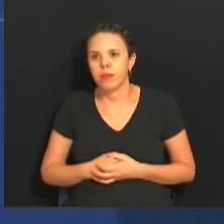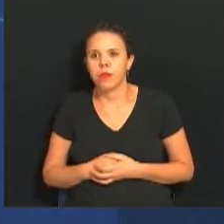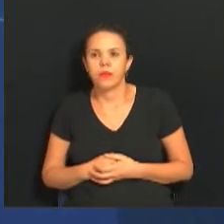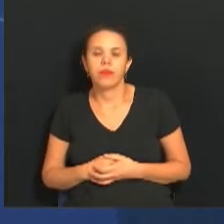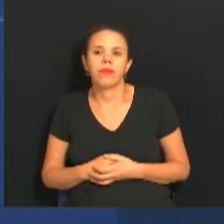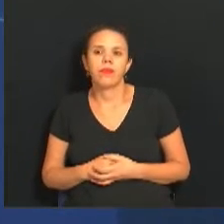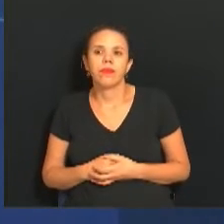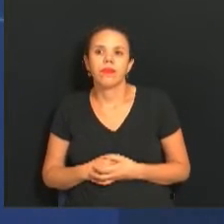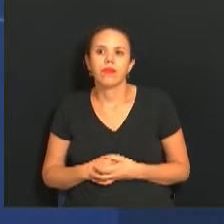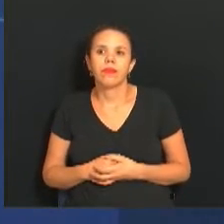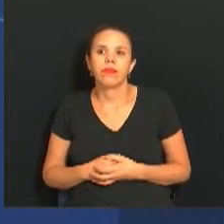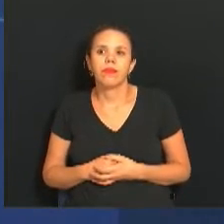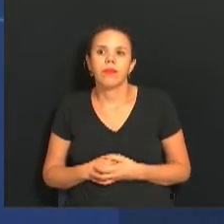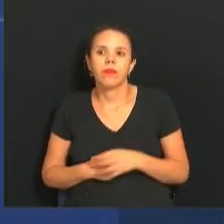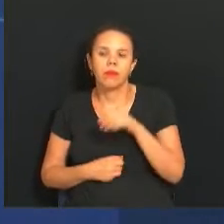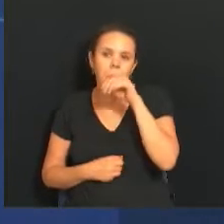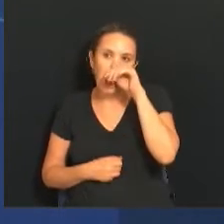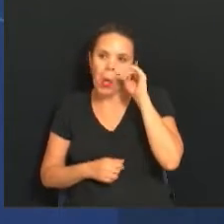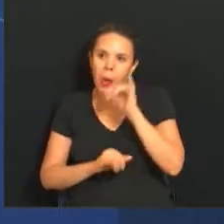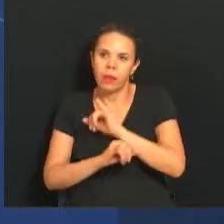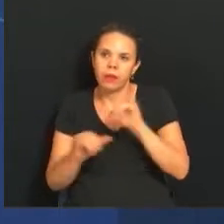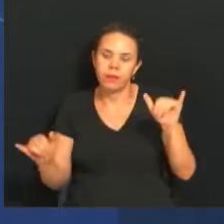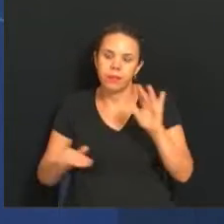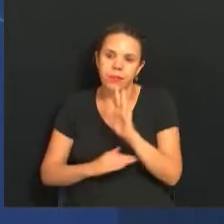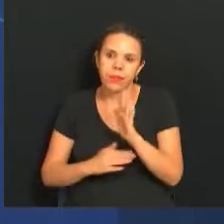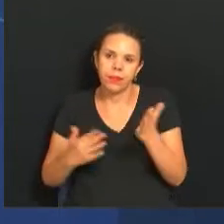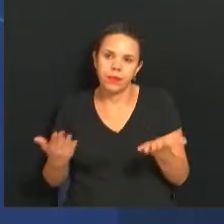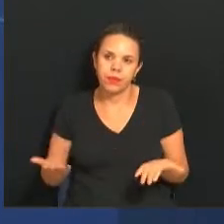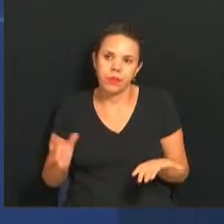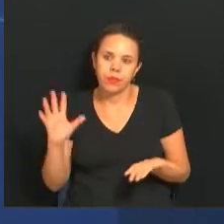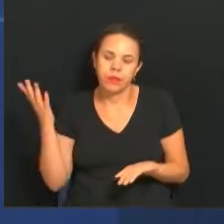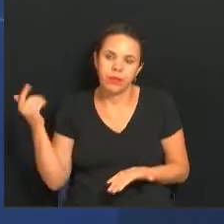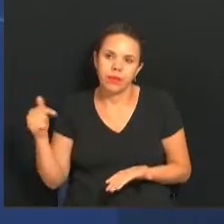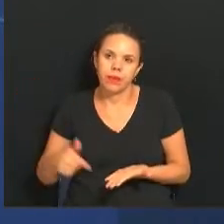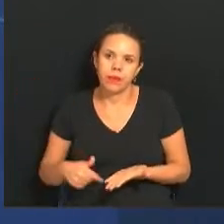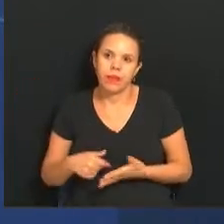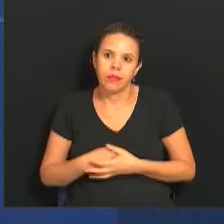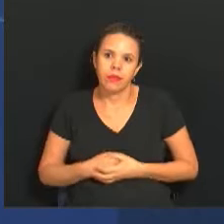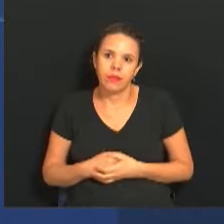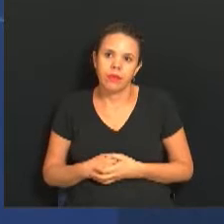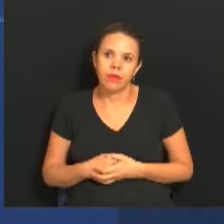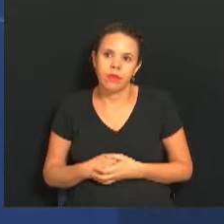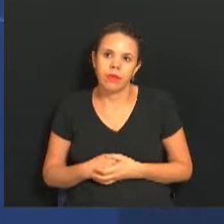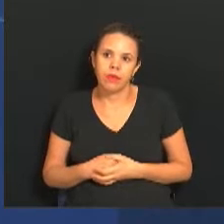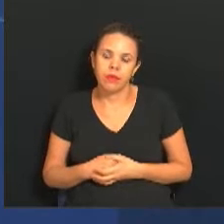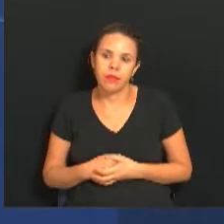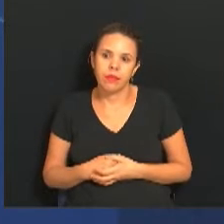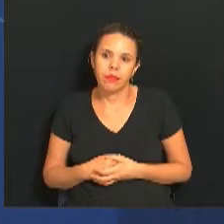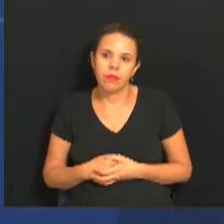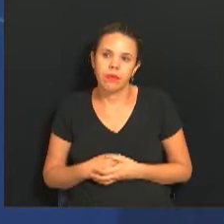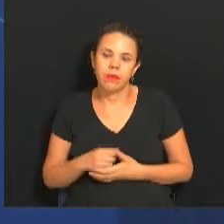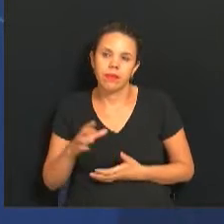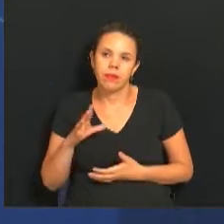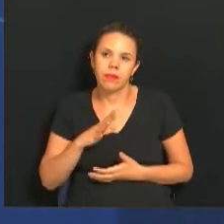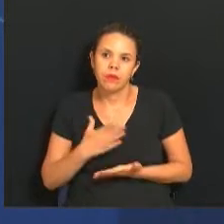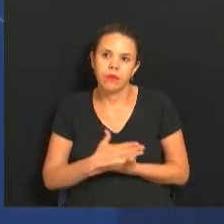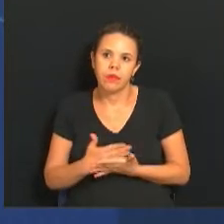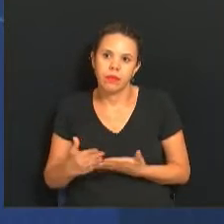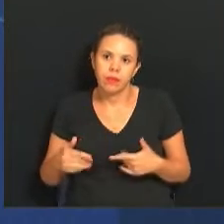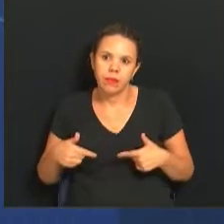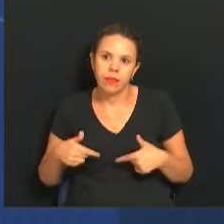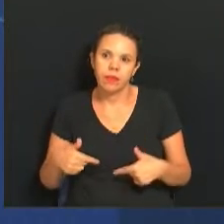quinta-feira. Hora das notícias do Legislativo, do que acontece aqui na Câmara de Campinas, porque a cidade inicia